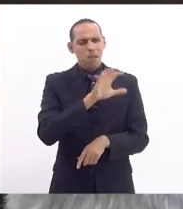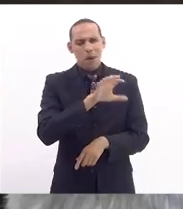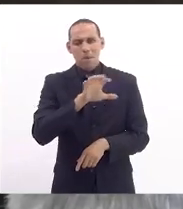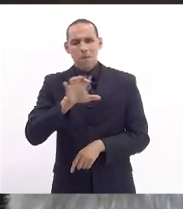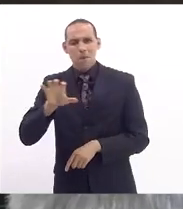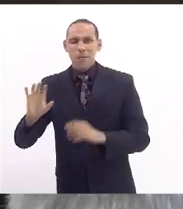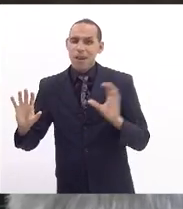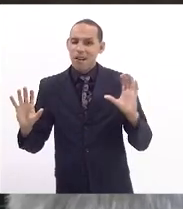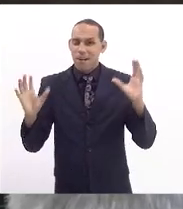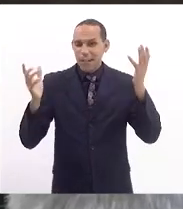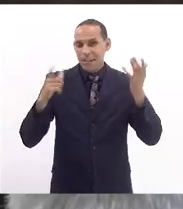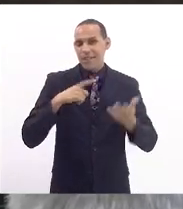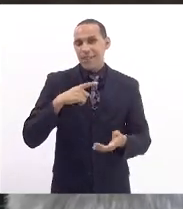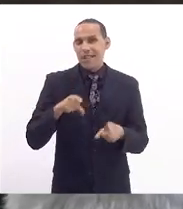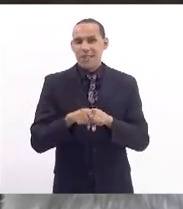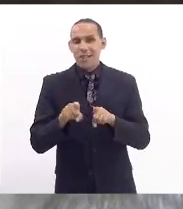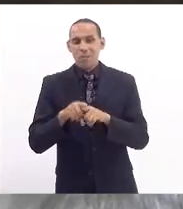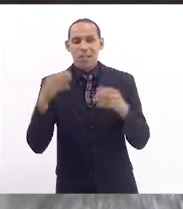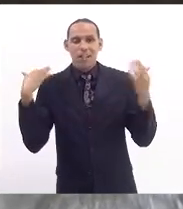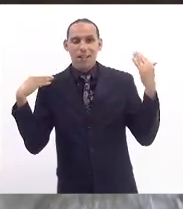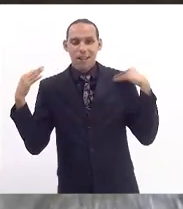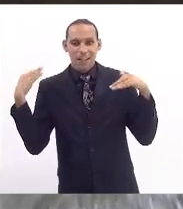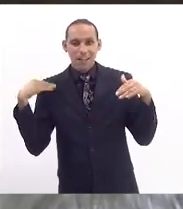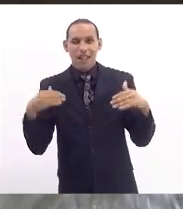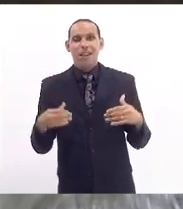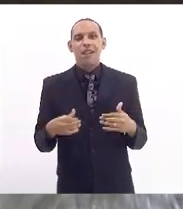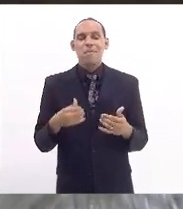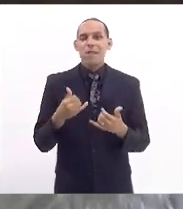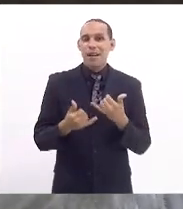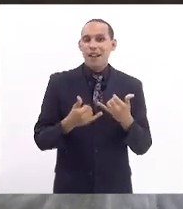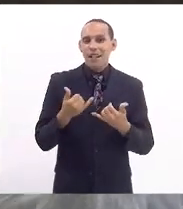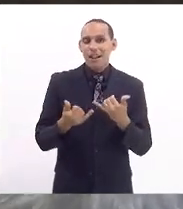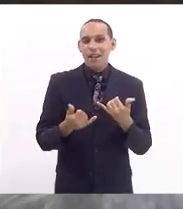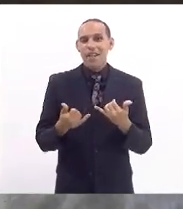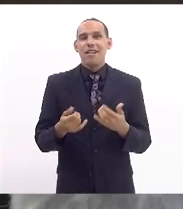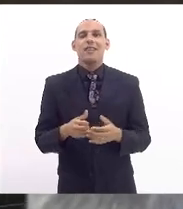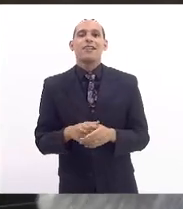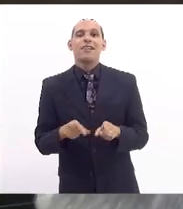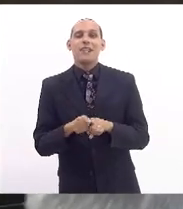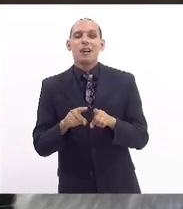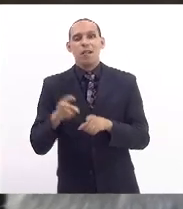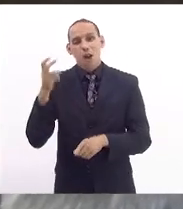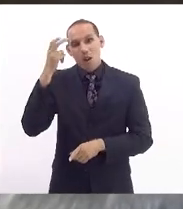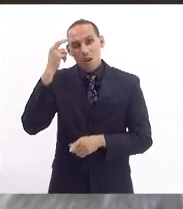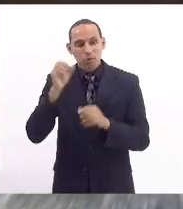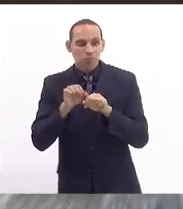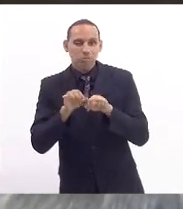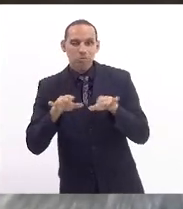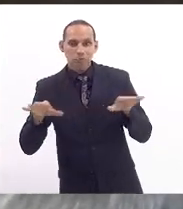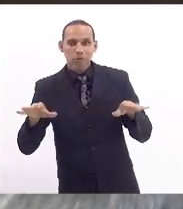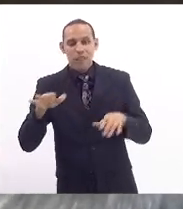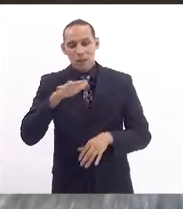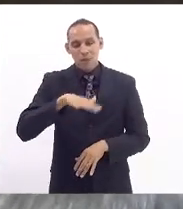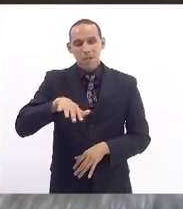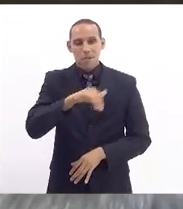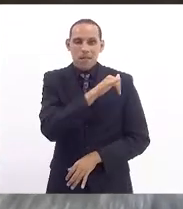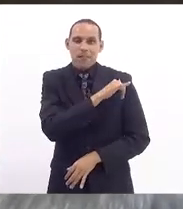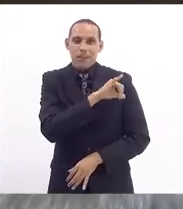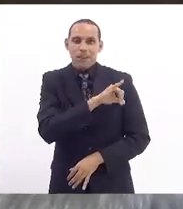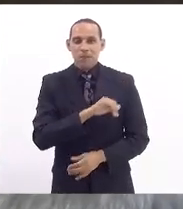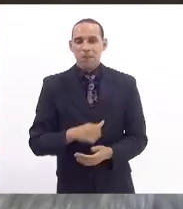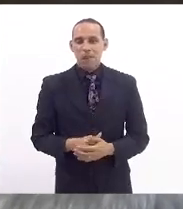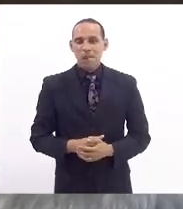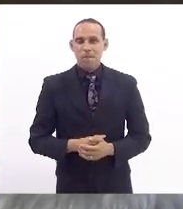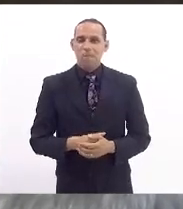que promovam eventos de lazer entretenimento e difusão cultural no âmbito do Estado do Rio de